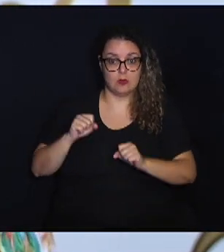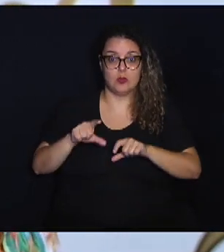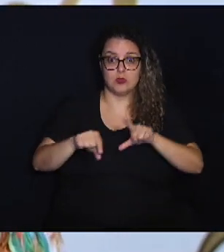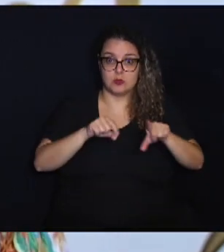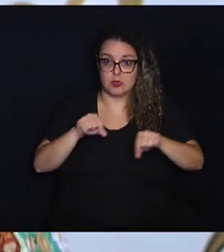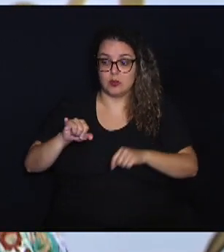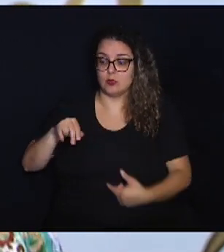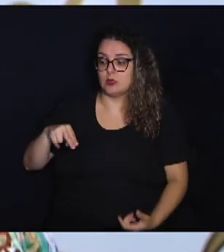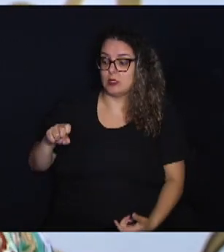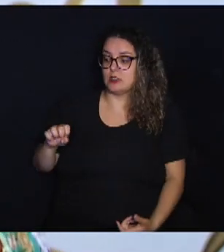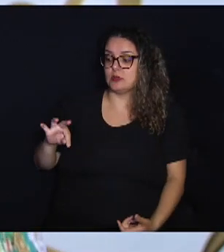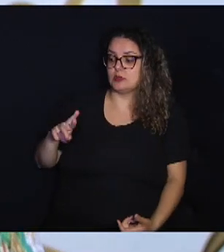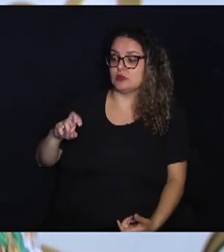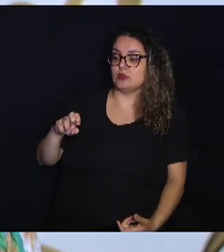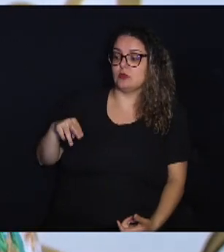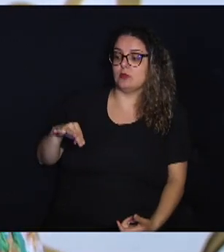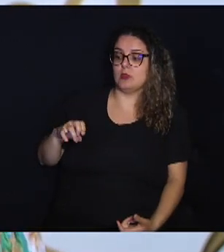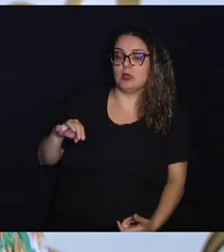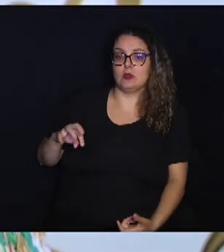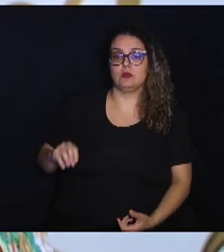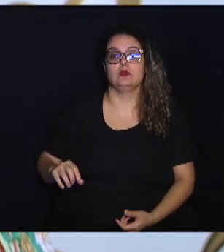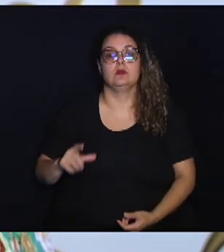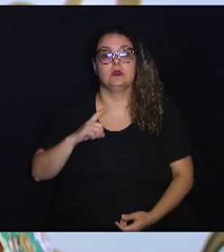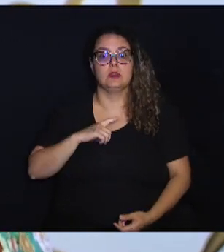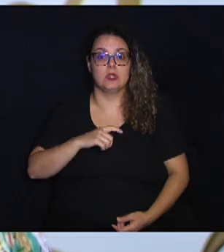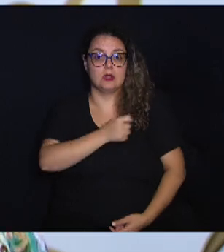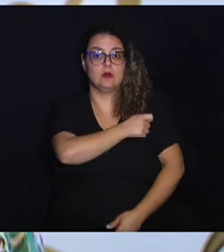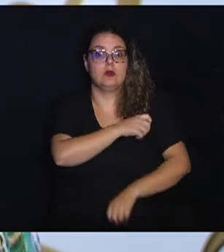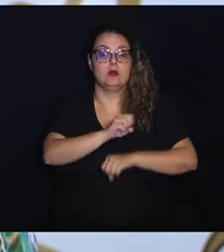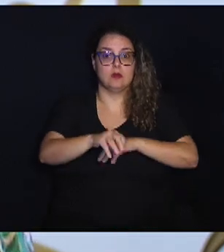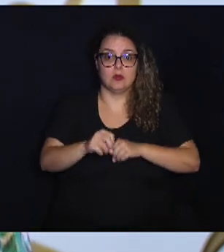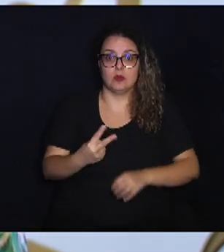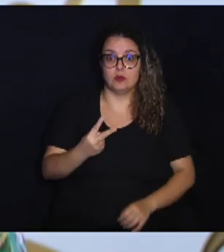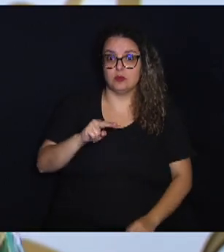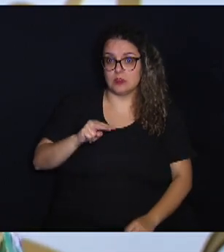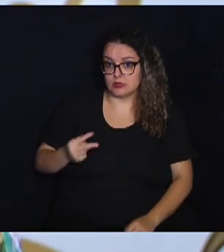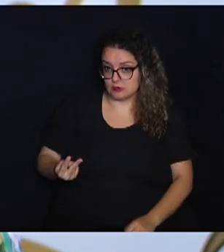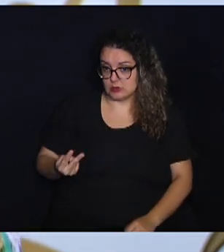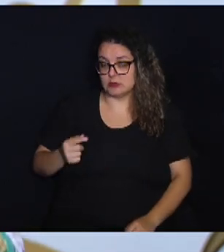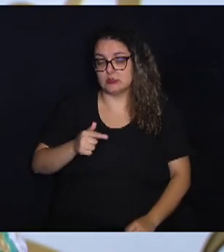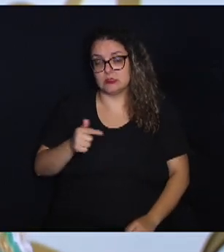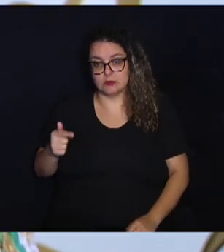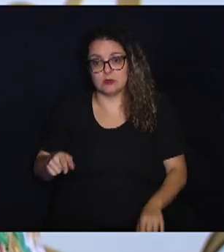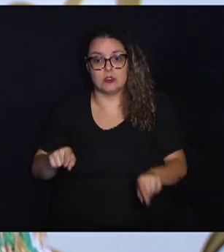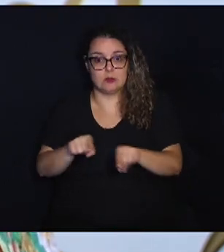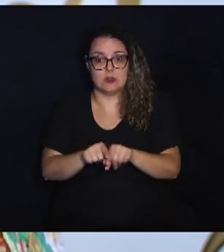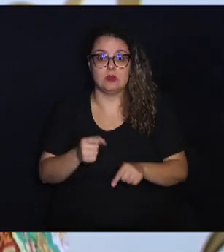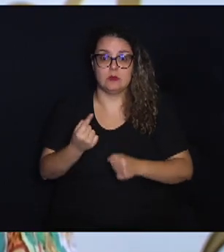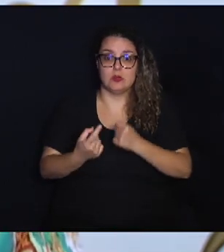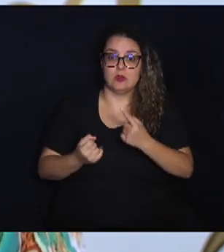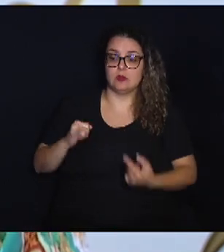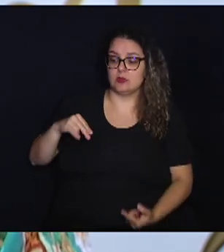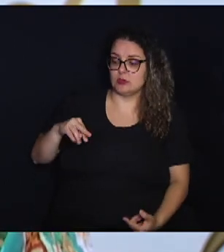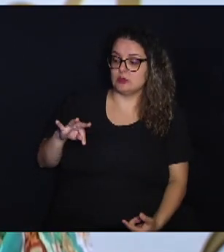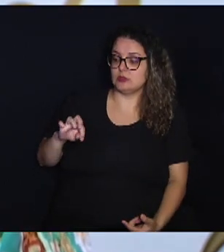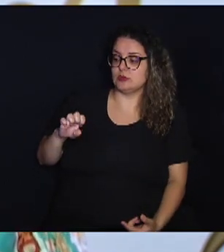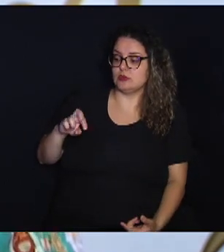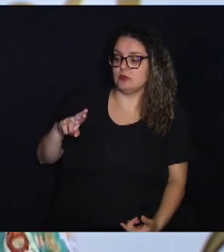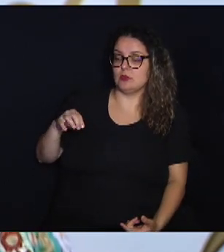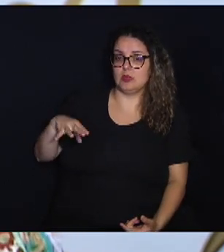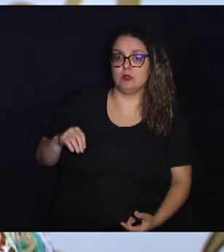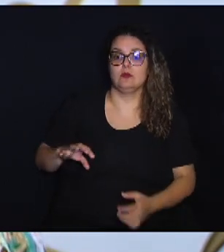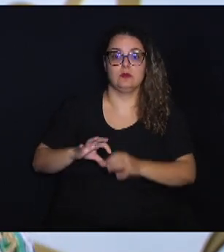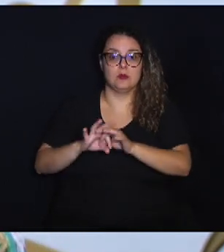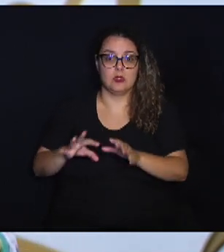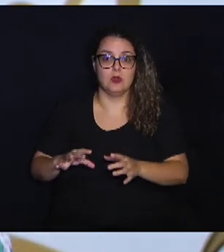seus instrumentos, terem aula à noite, também 2 vezes por semana. Nós temos alguns instrumentos disponíveis, temos instrumentos